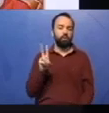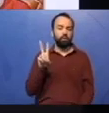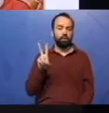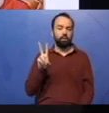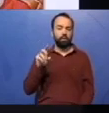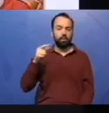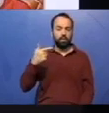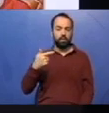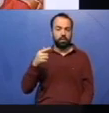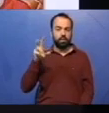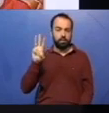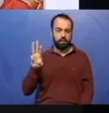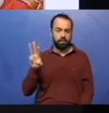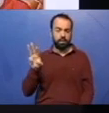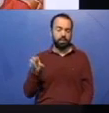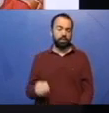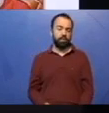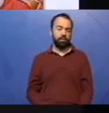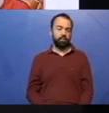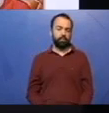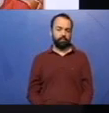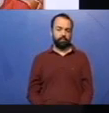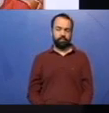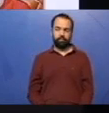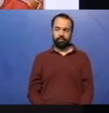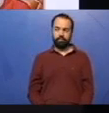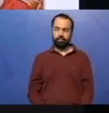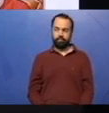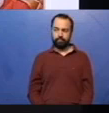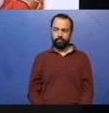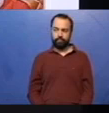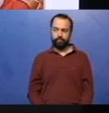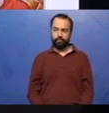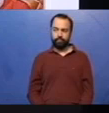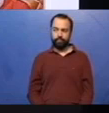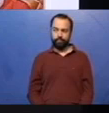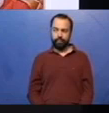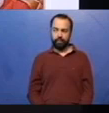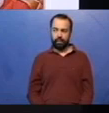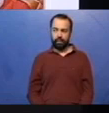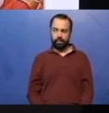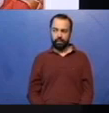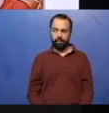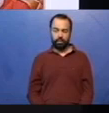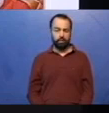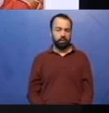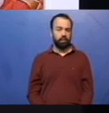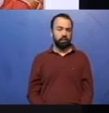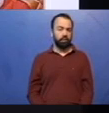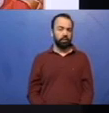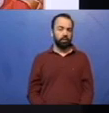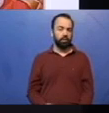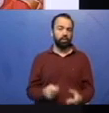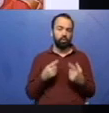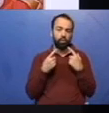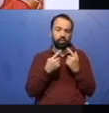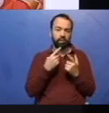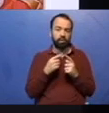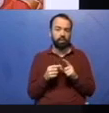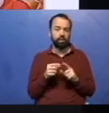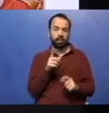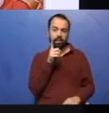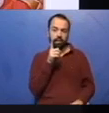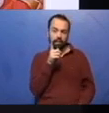273. Abre aí no seu material, ok? Nós vamos falar um pouquinho sobre a